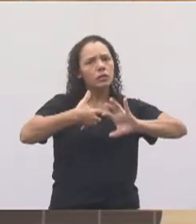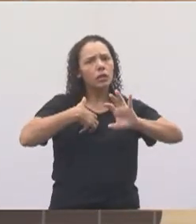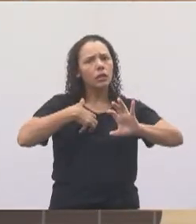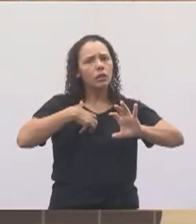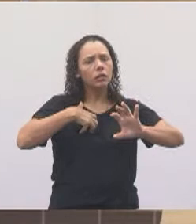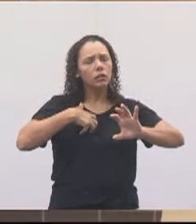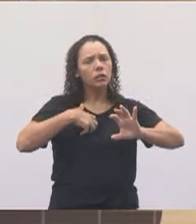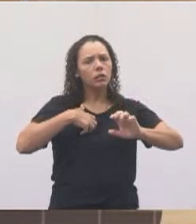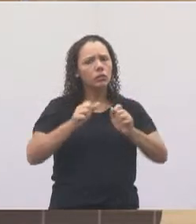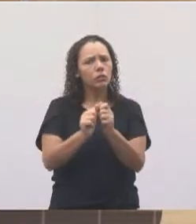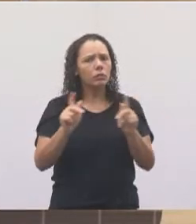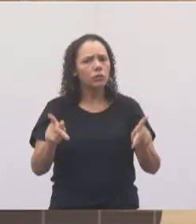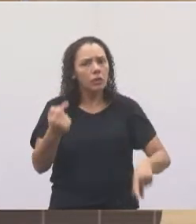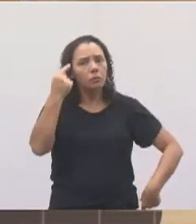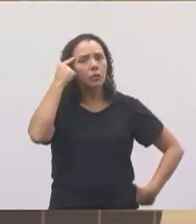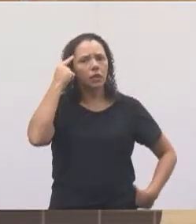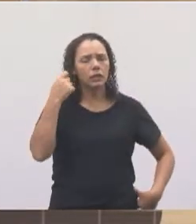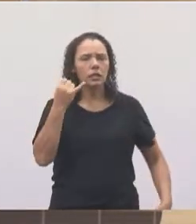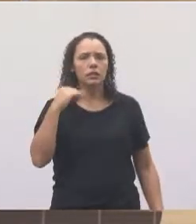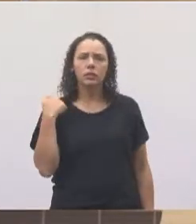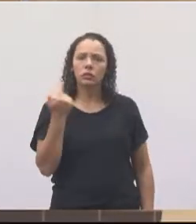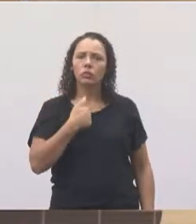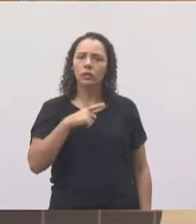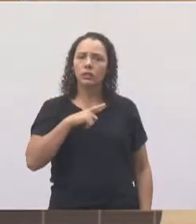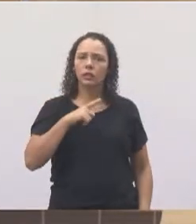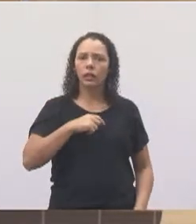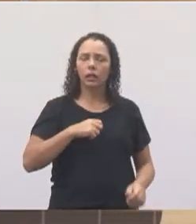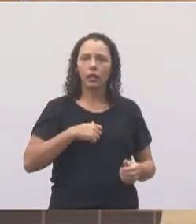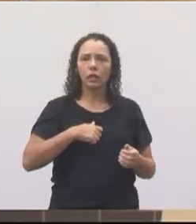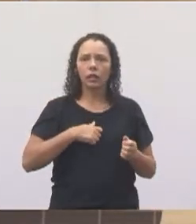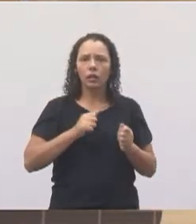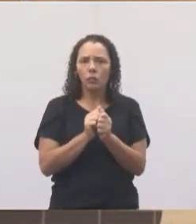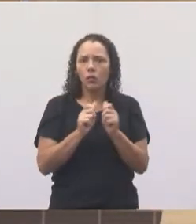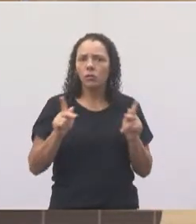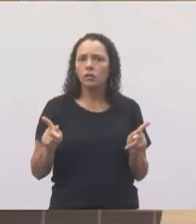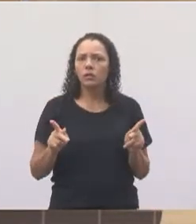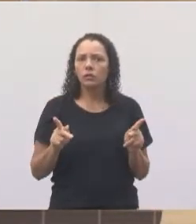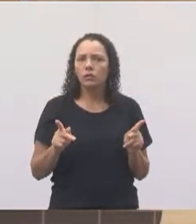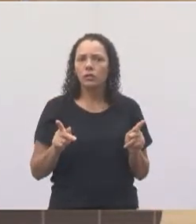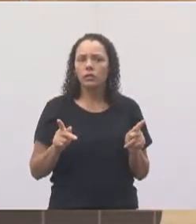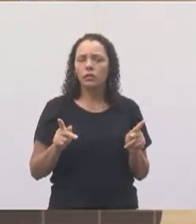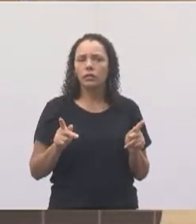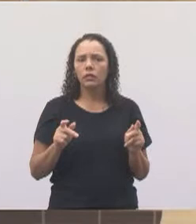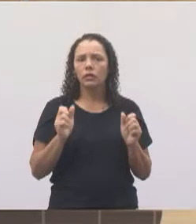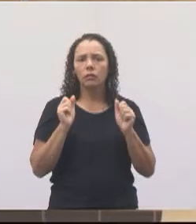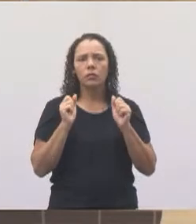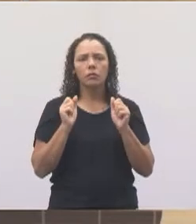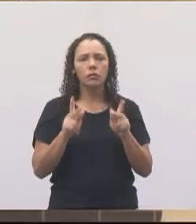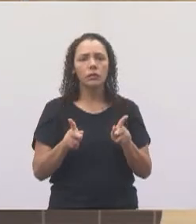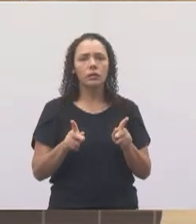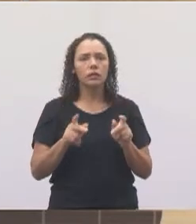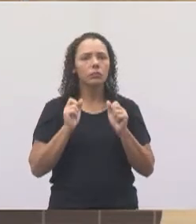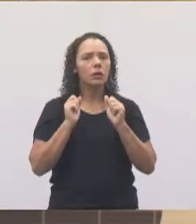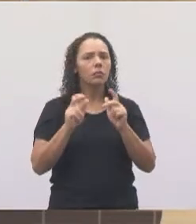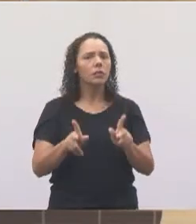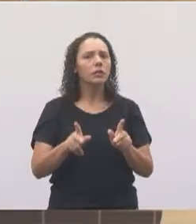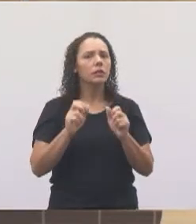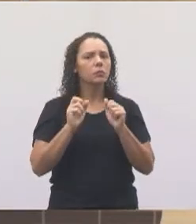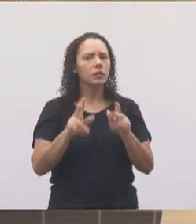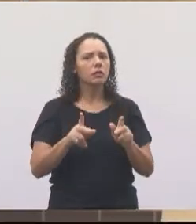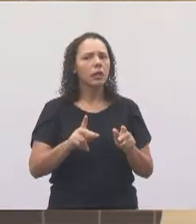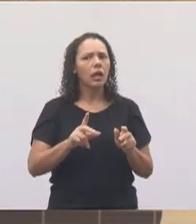aposentadas. Imagina a gente ter uma aposentadoria e você, de repente, ser taxado na sua